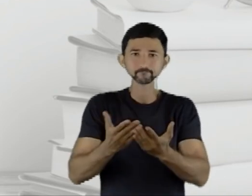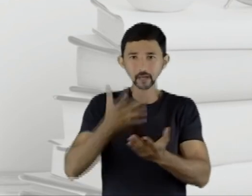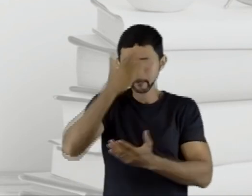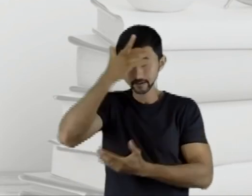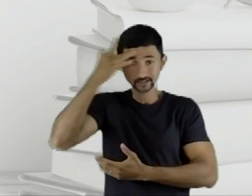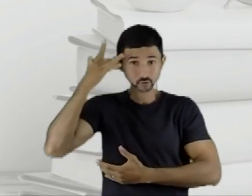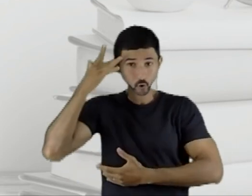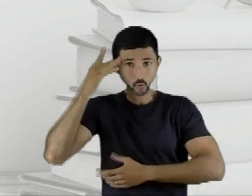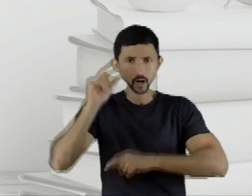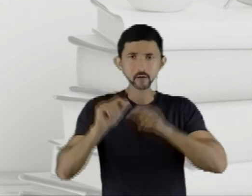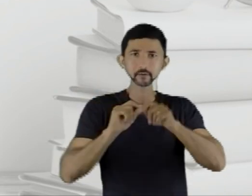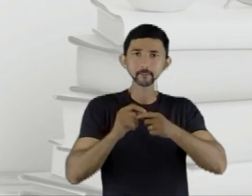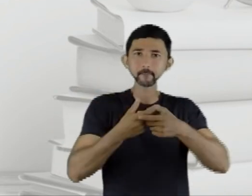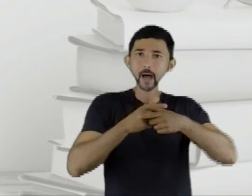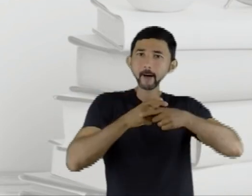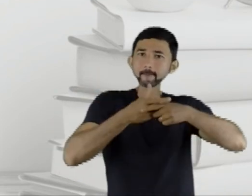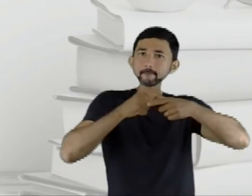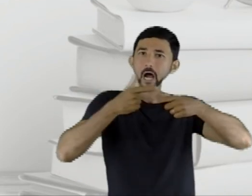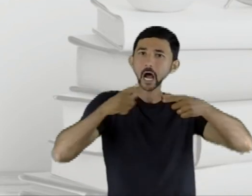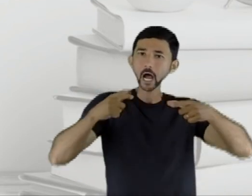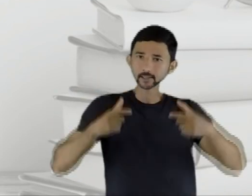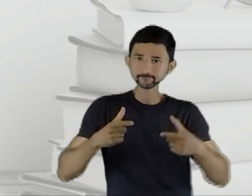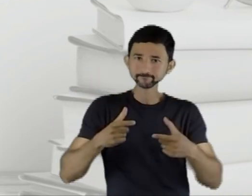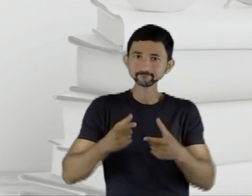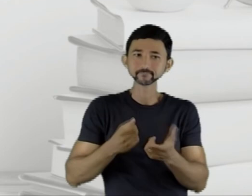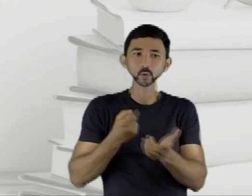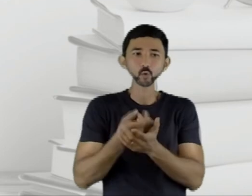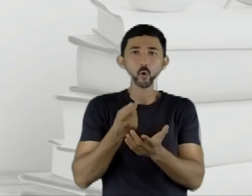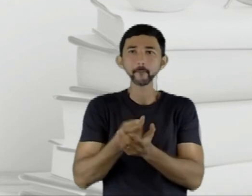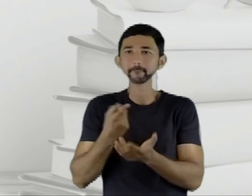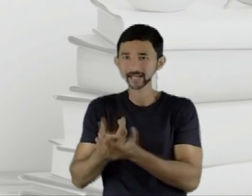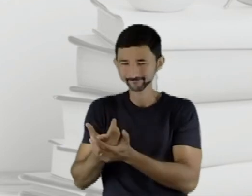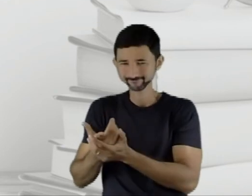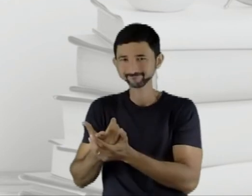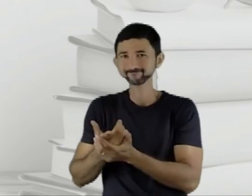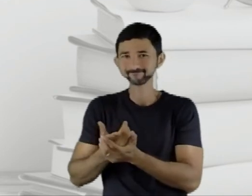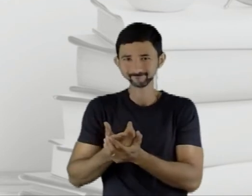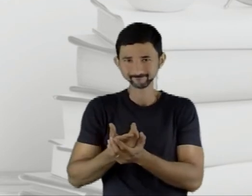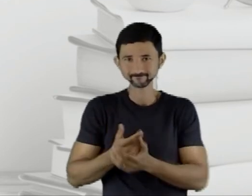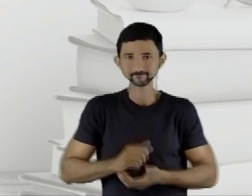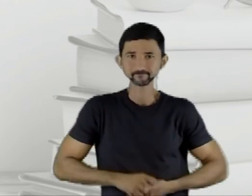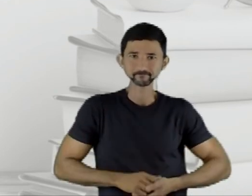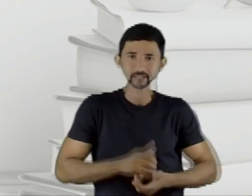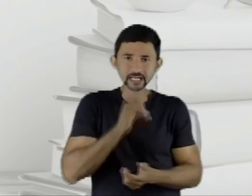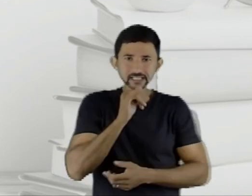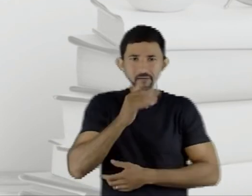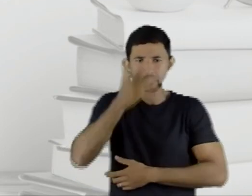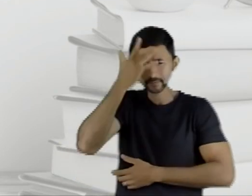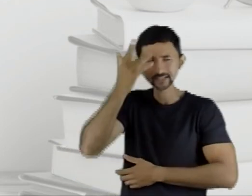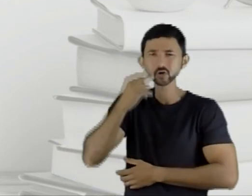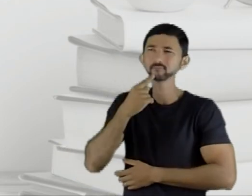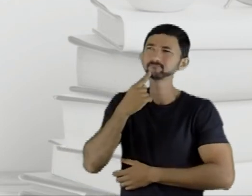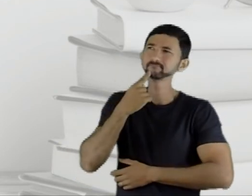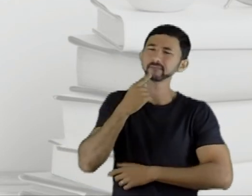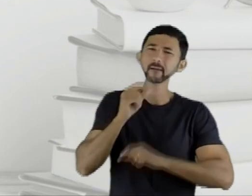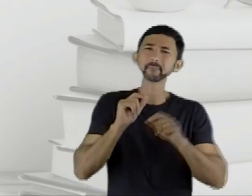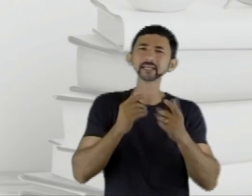aumentar, tá? O poder de consumo da população. As pessoas falam muito,